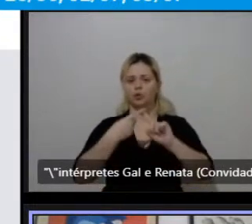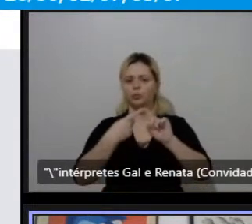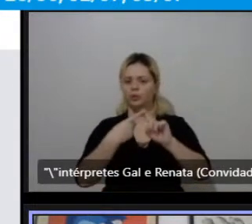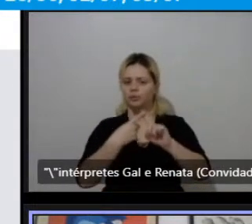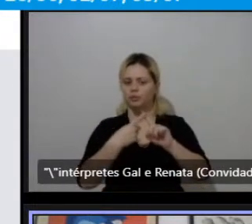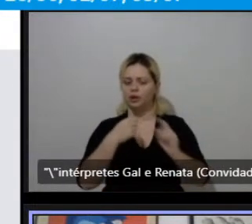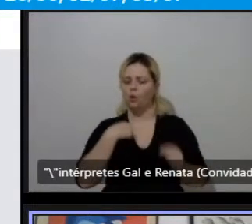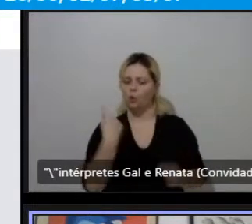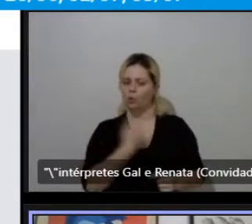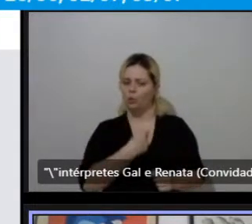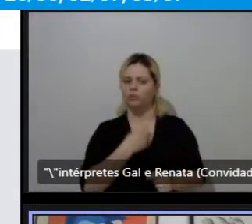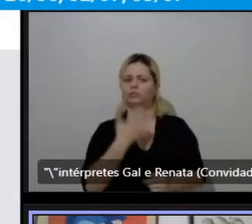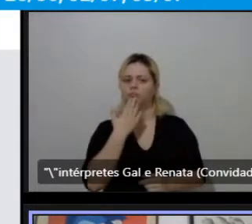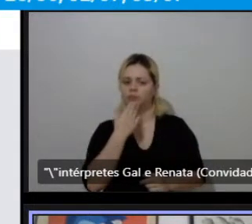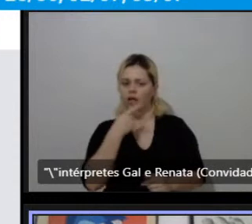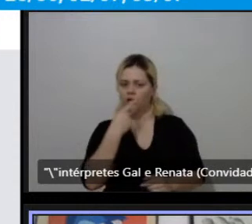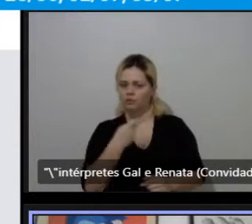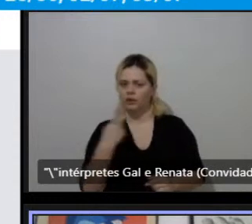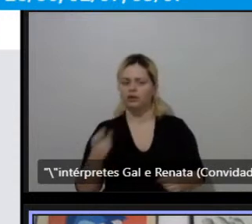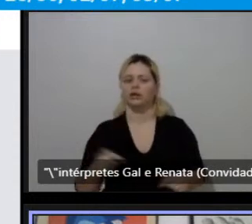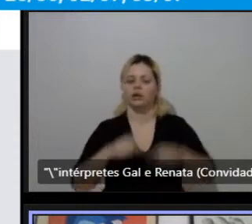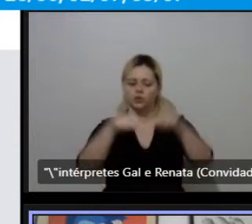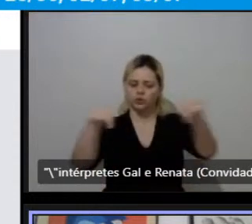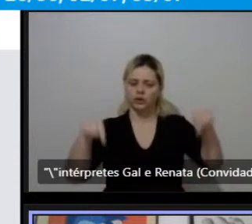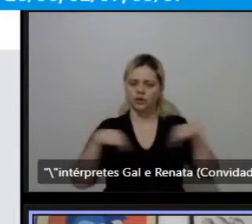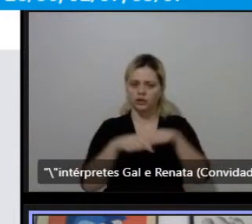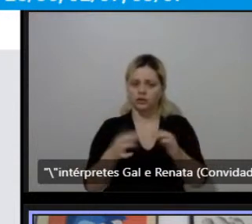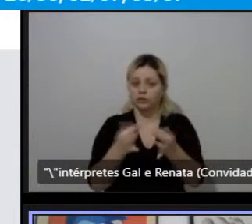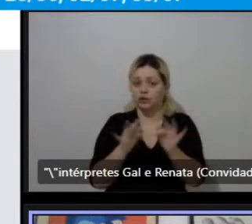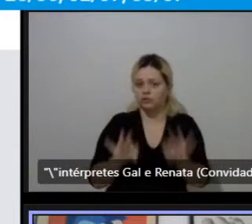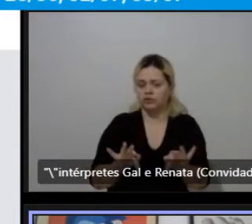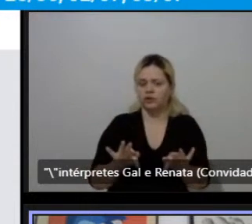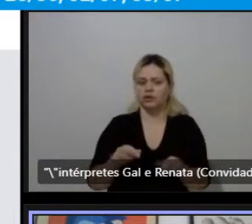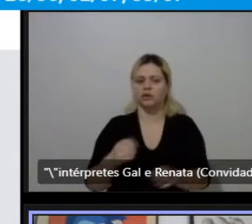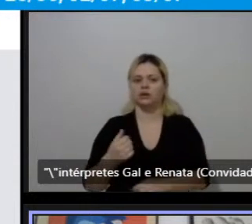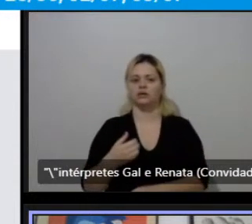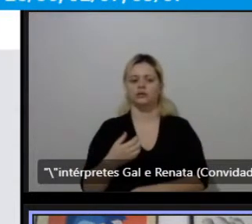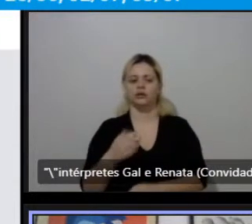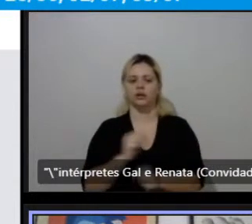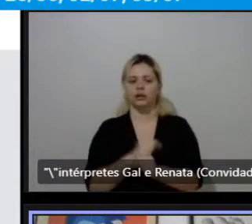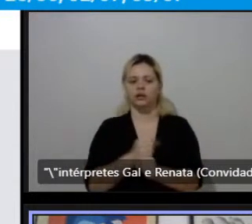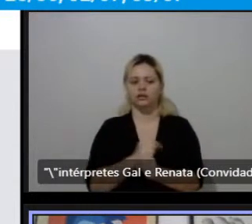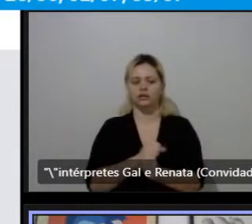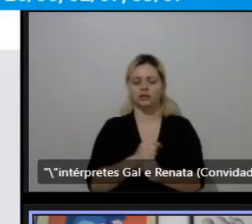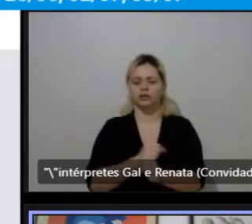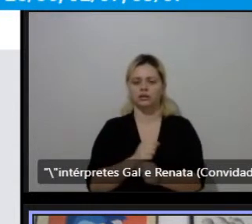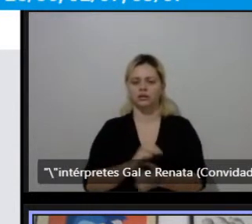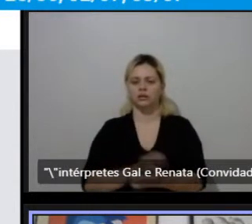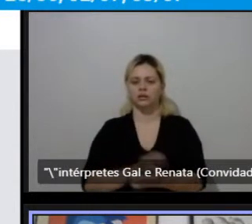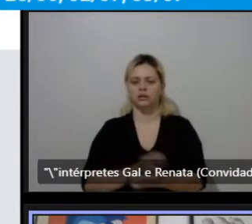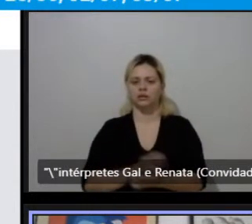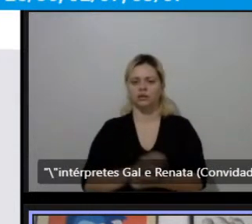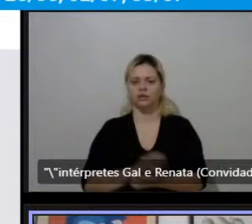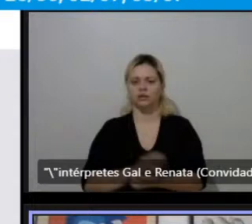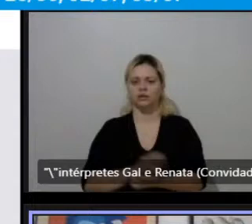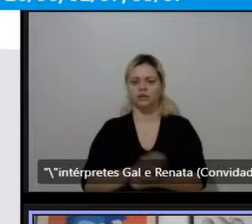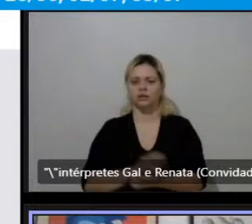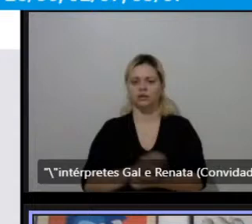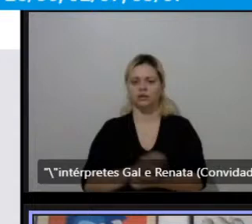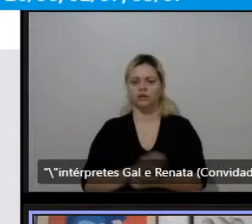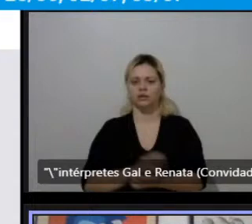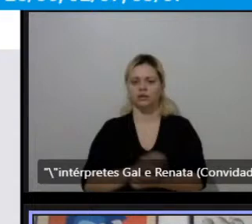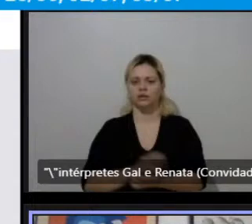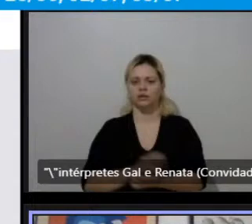vai discutir aí quando a gente pensa em território, que foi no final dos anos 80, né? Que a gente diz aí que é uma